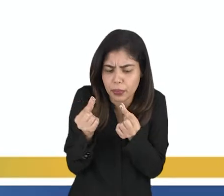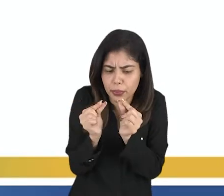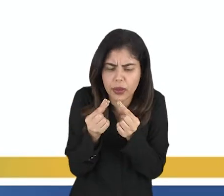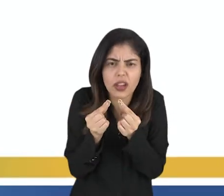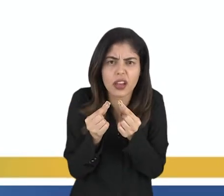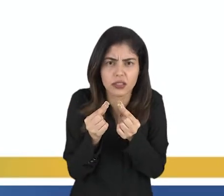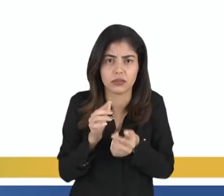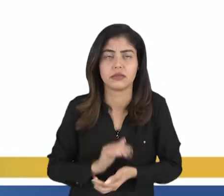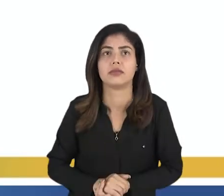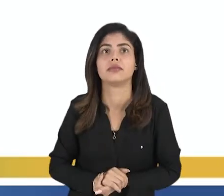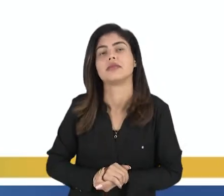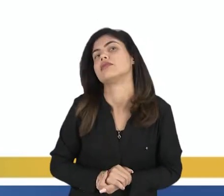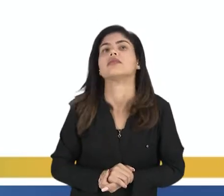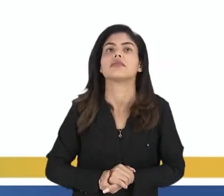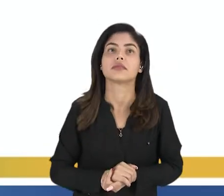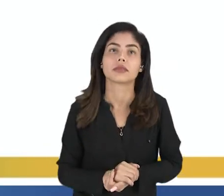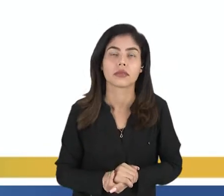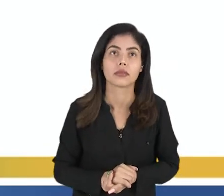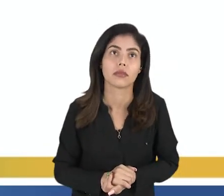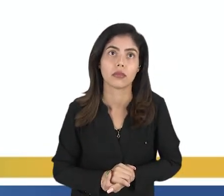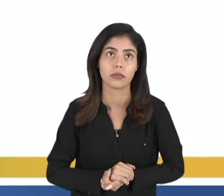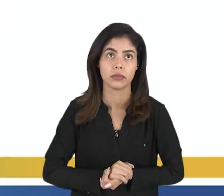muito pequenos e finos.